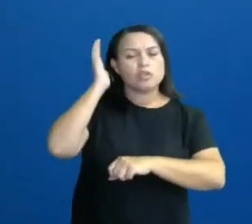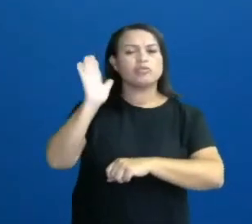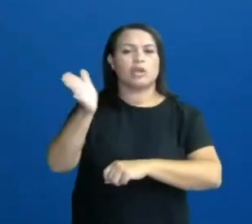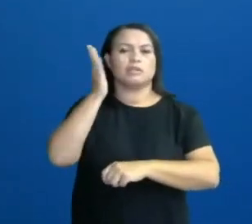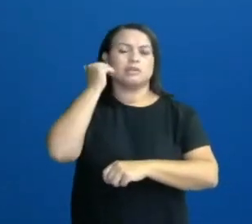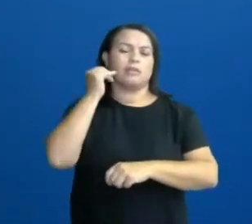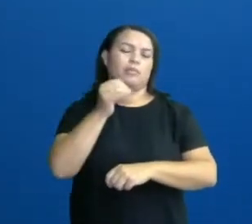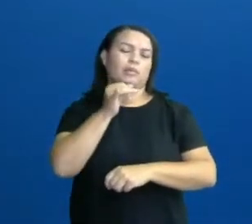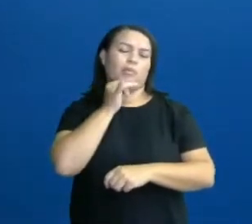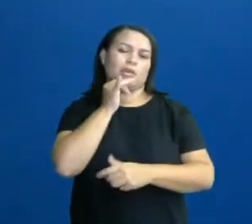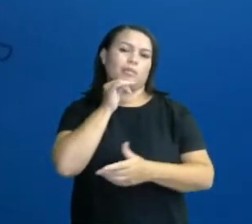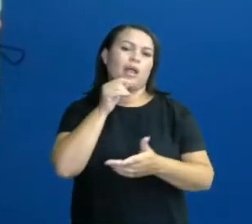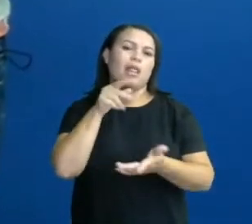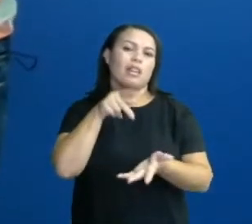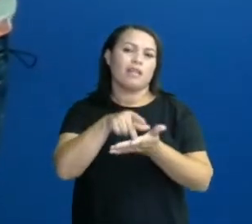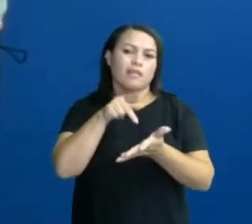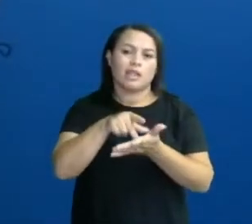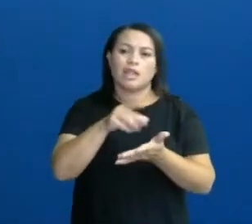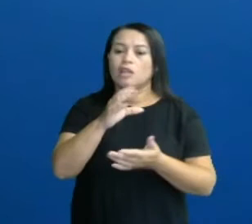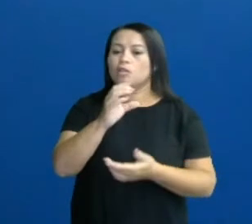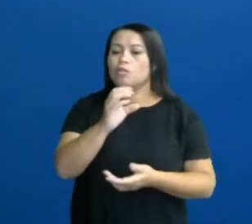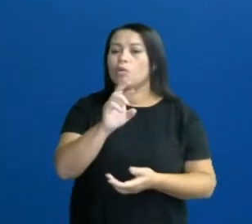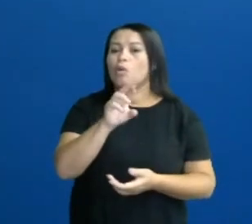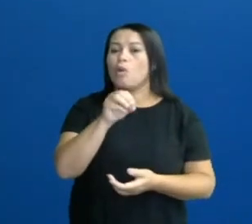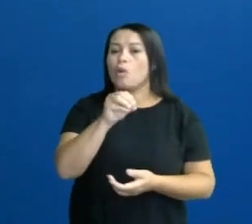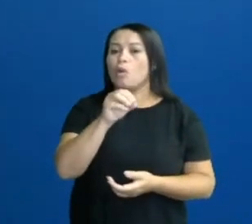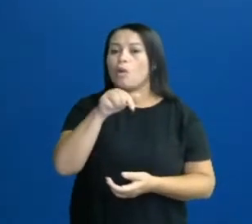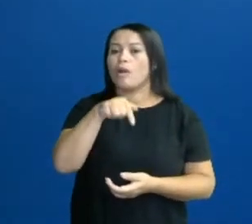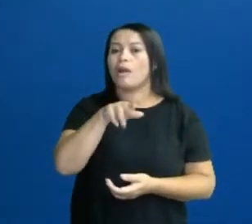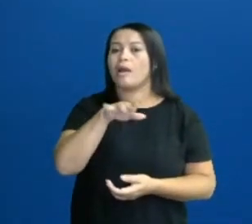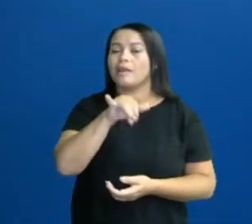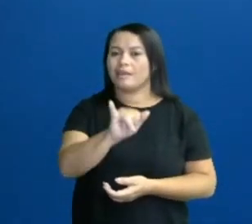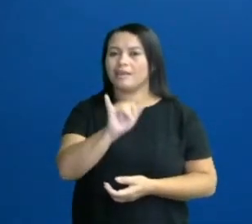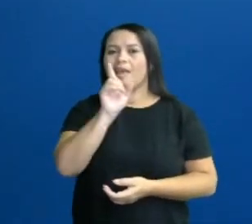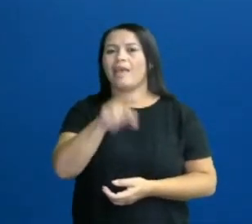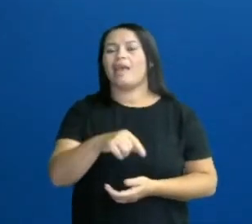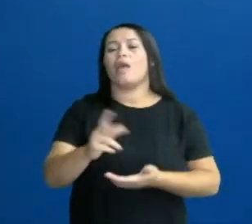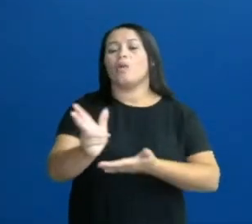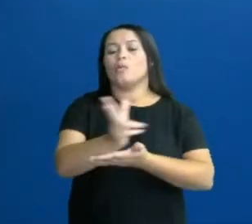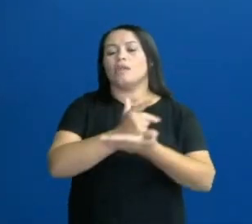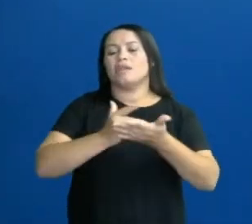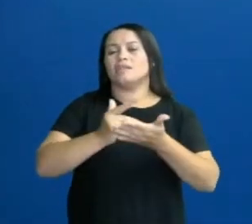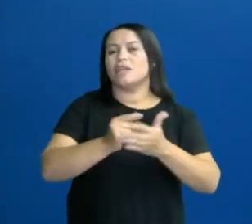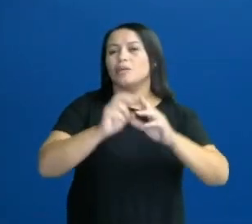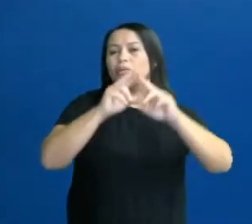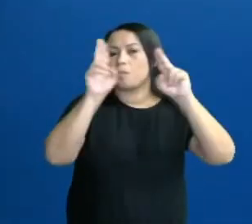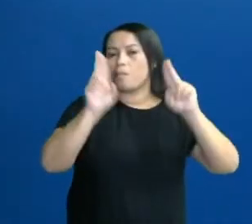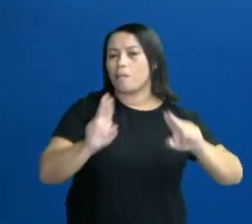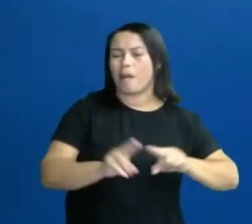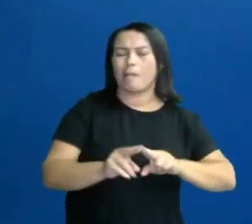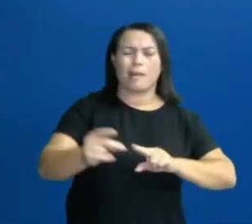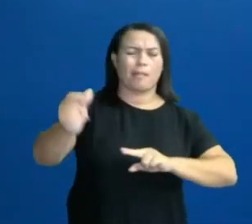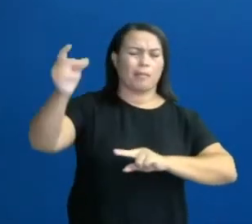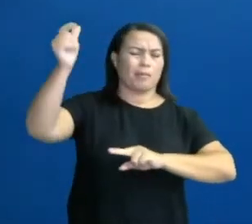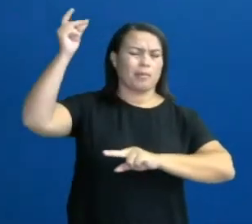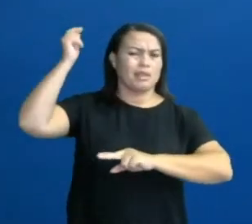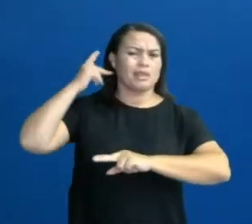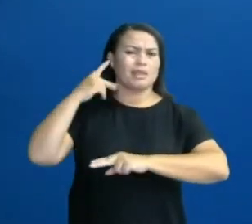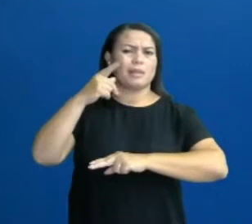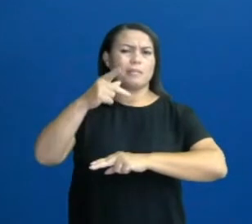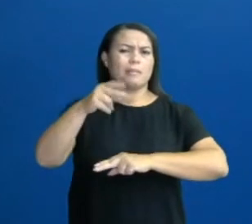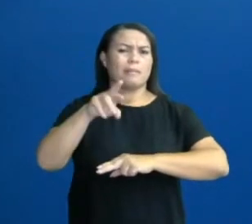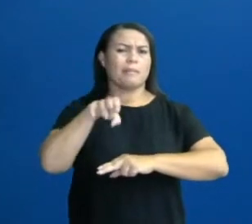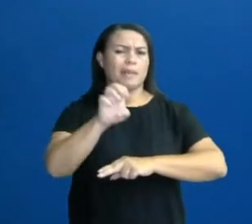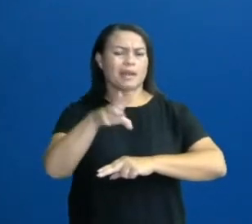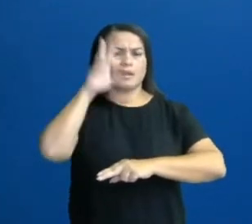costumo dizer que, na verdade, o croquis seria o mapa da pré-história, né? Até porque era exatamente dessa mesma perspectiva